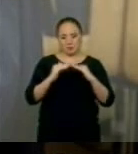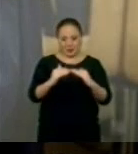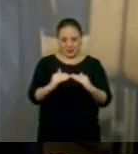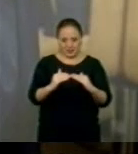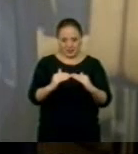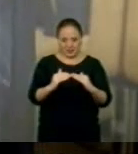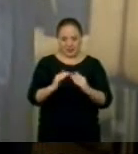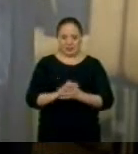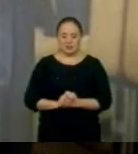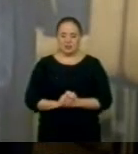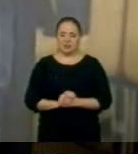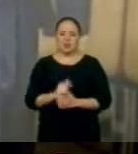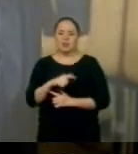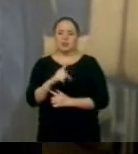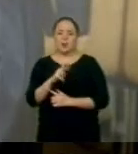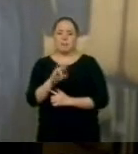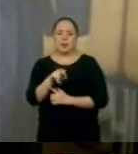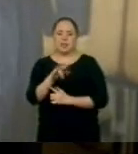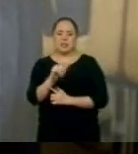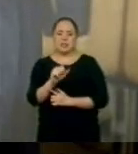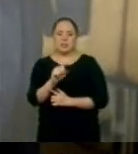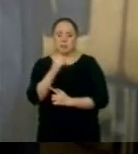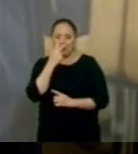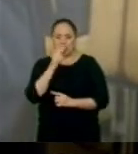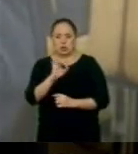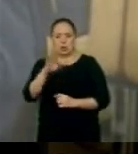que esse princípio não seja meramente teórico,